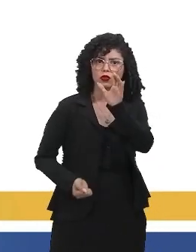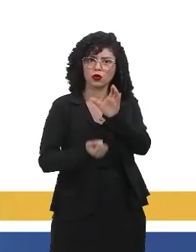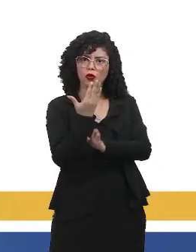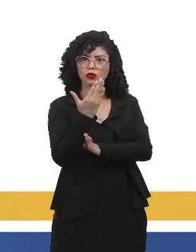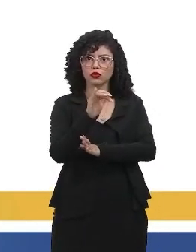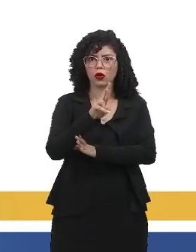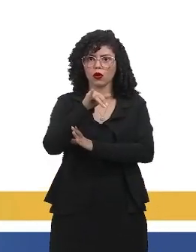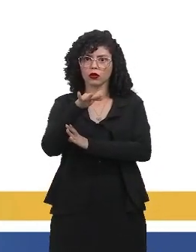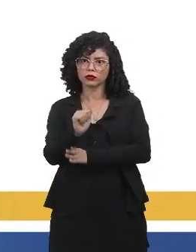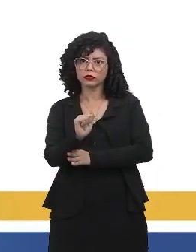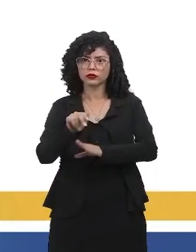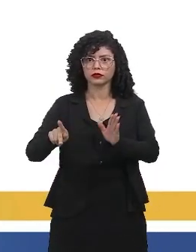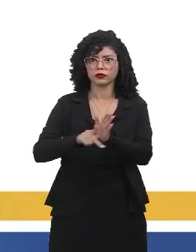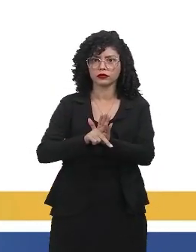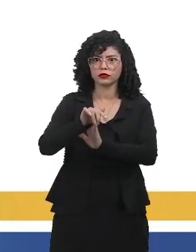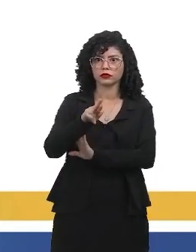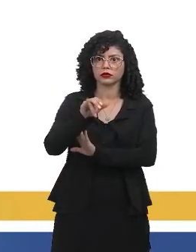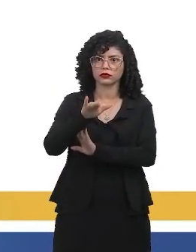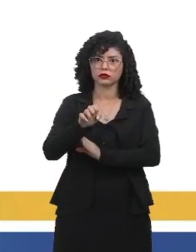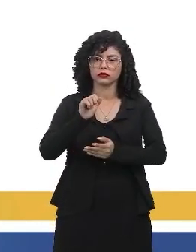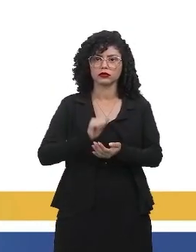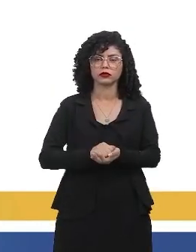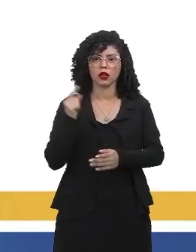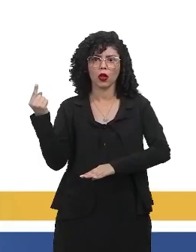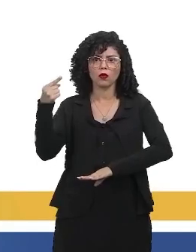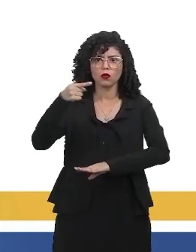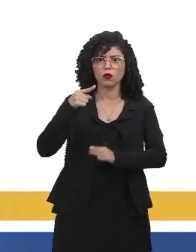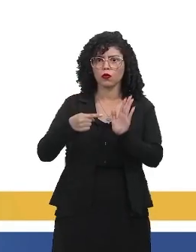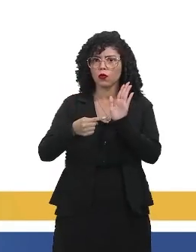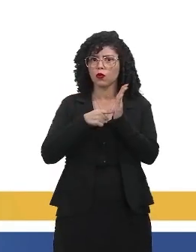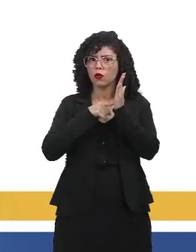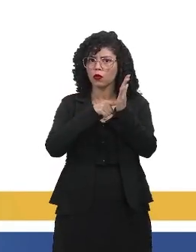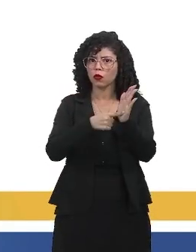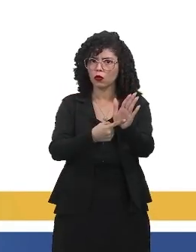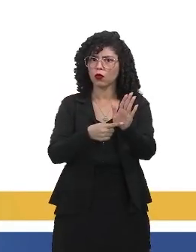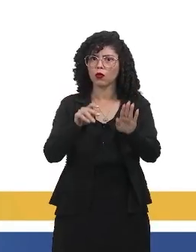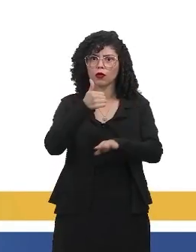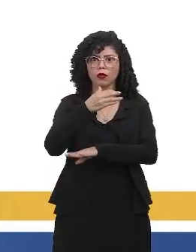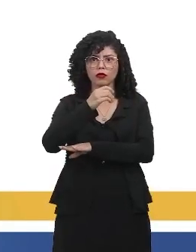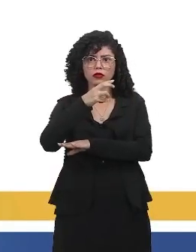oriundo da Romênia, Jenny Greiser apontou no Brasil em